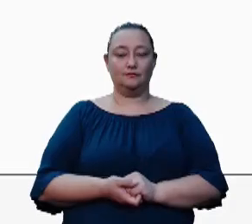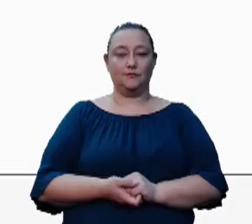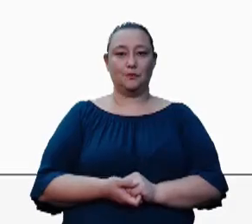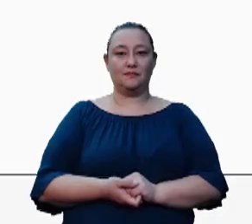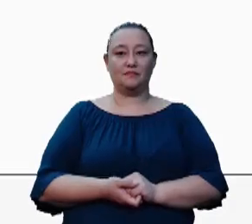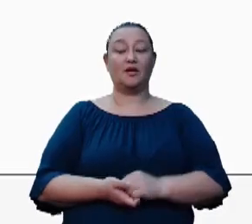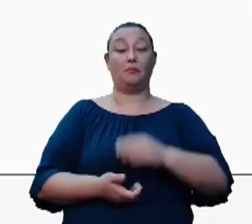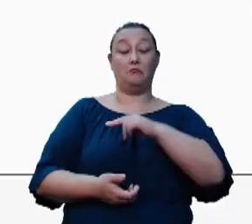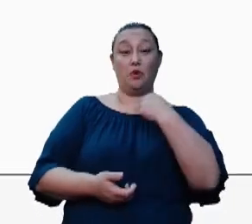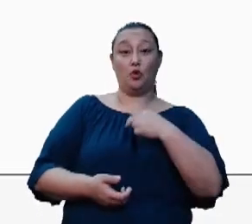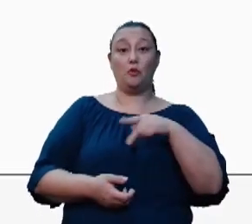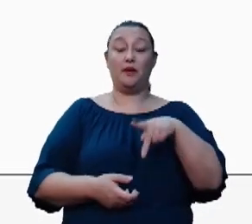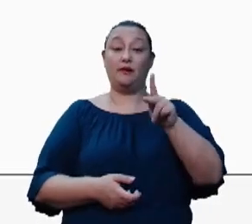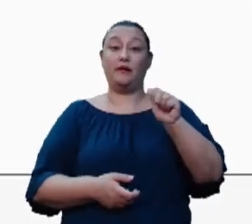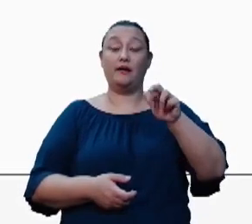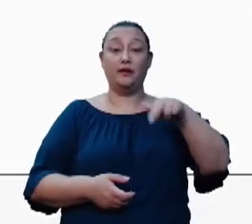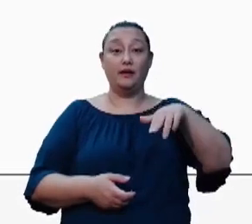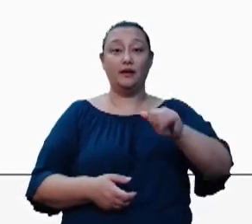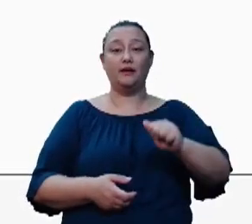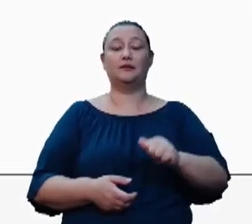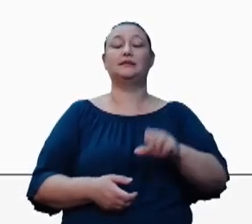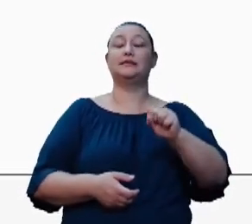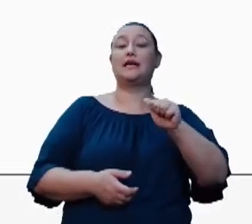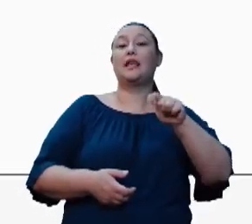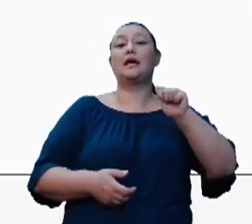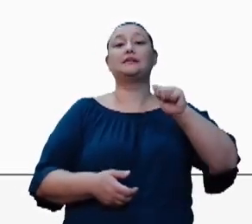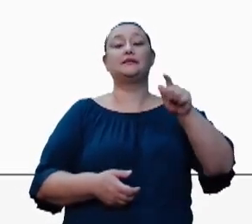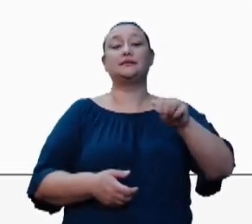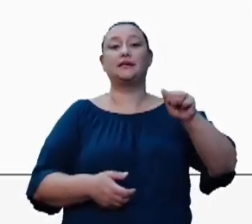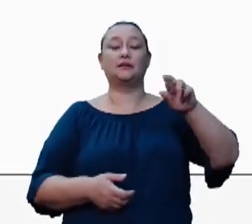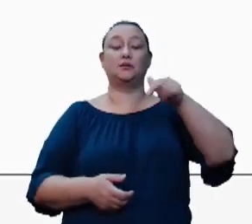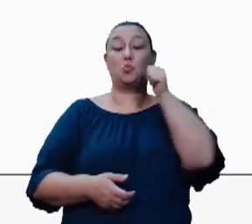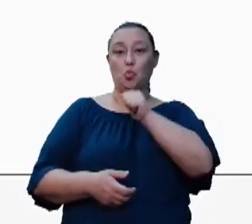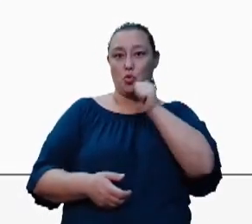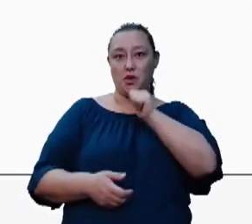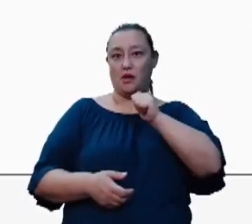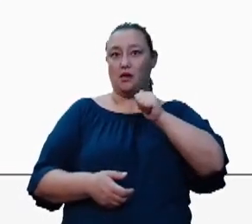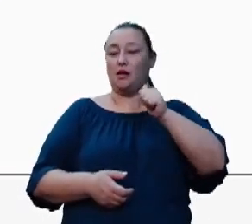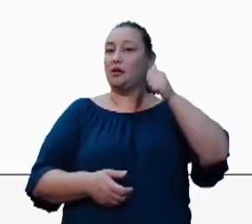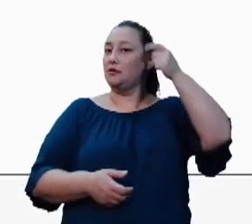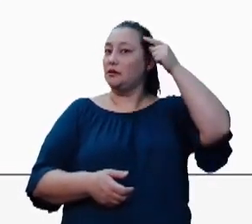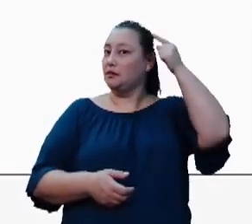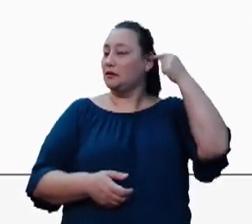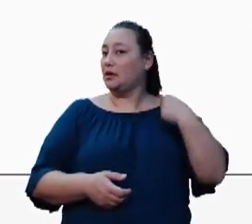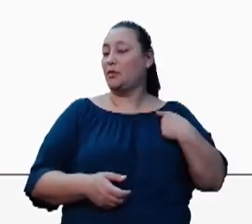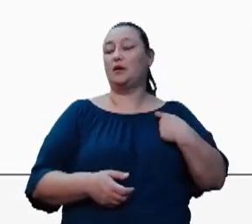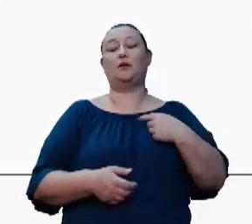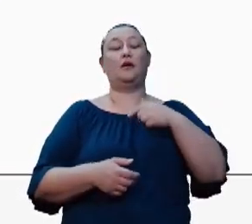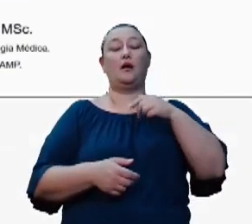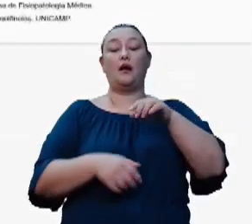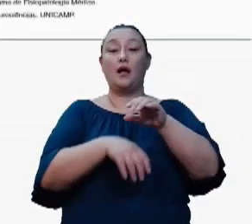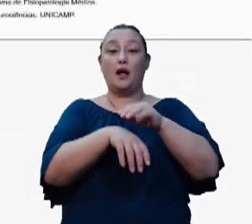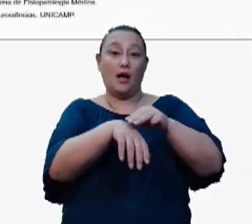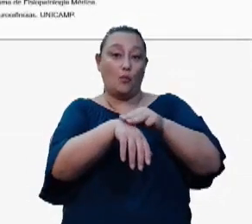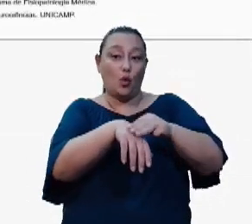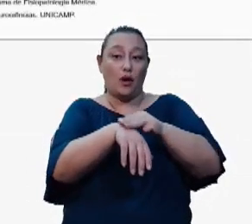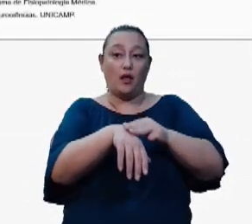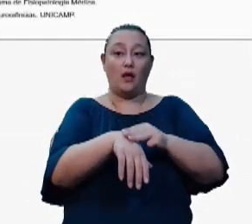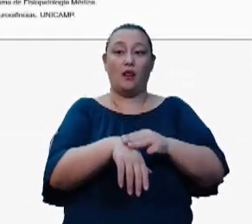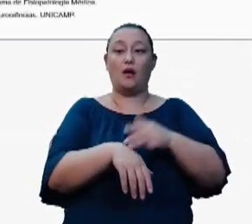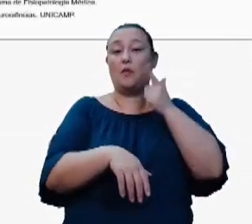Meu nome é Carelis Gonzalez Salazar, eu sou mulher de cabelo e olhos castanho escuro,